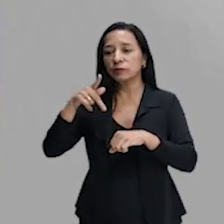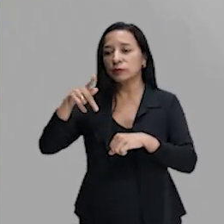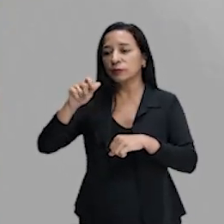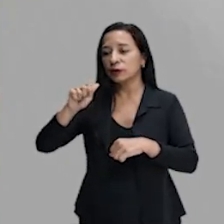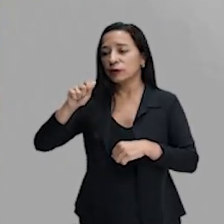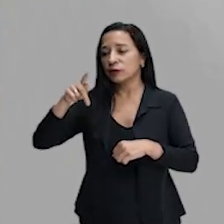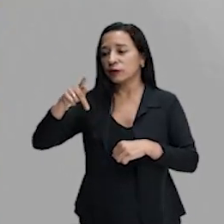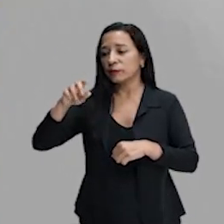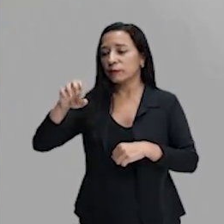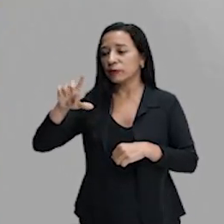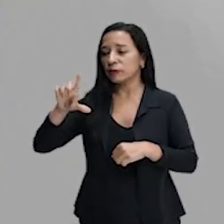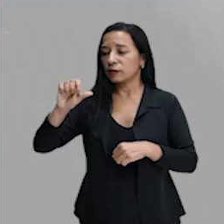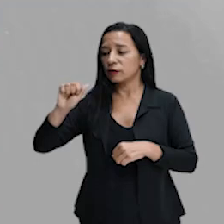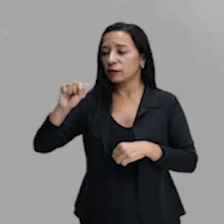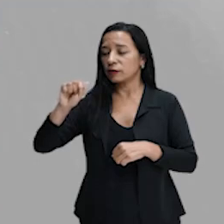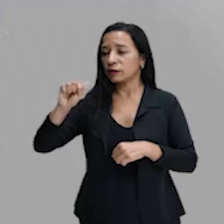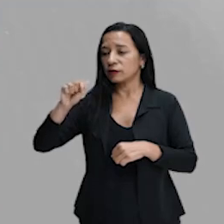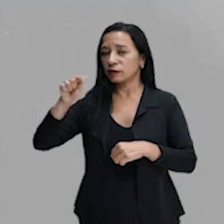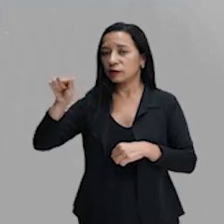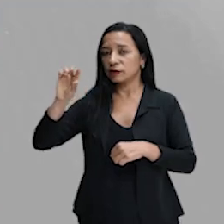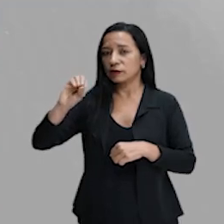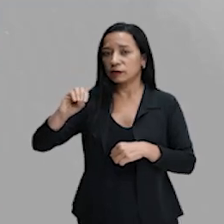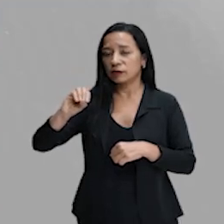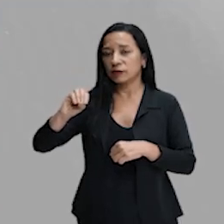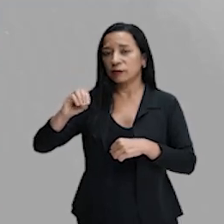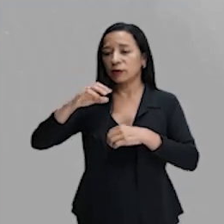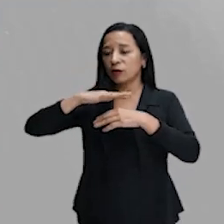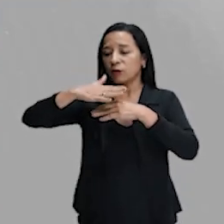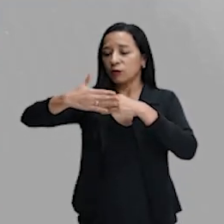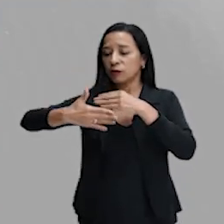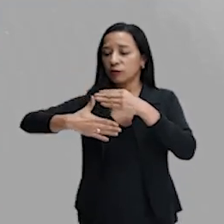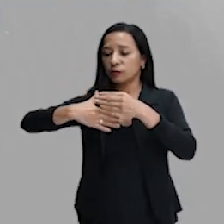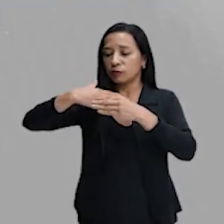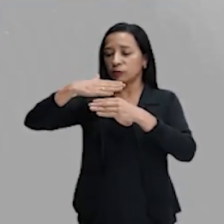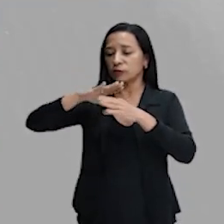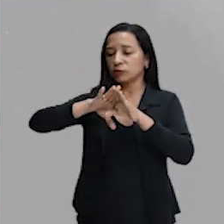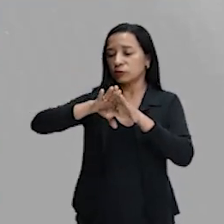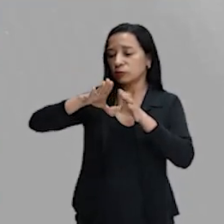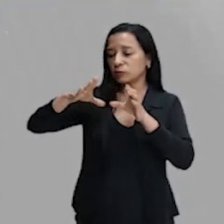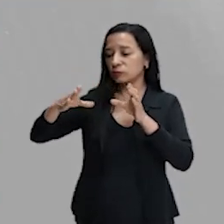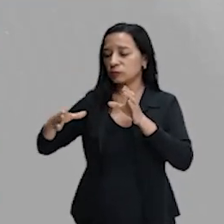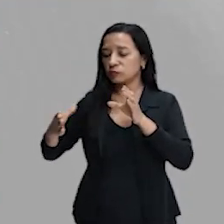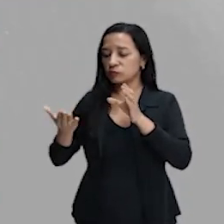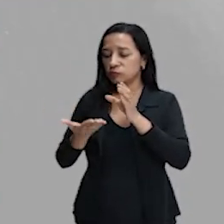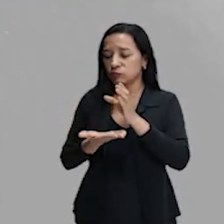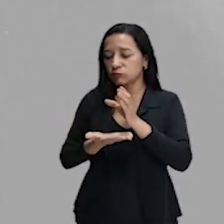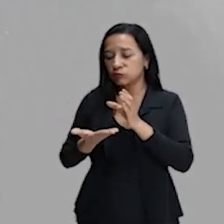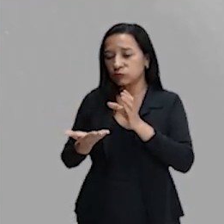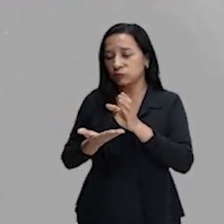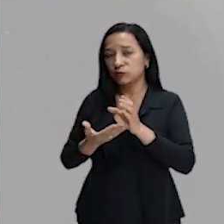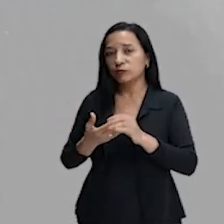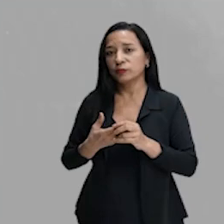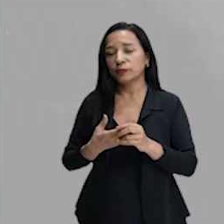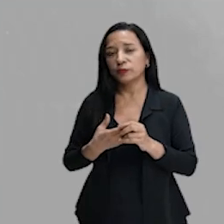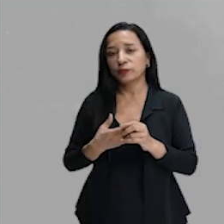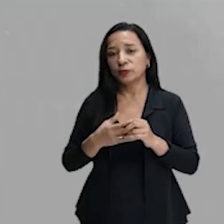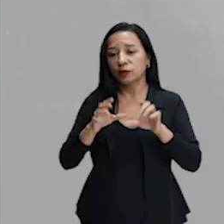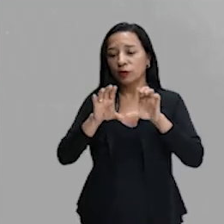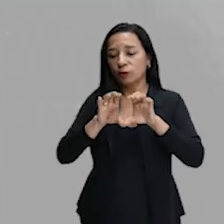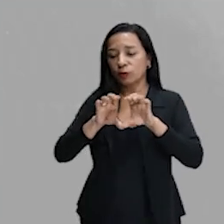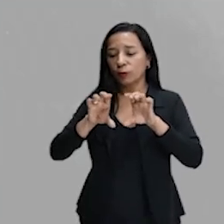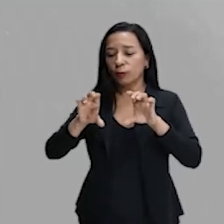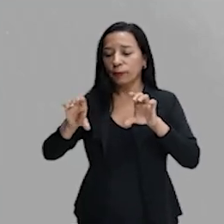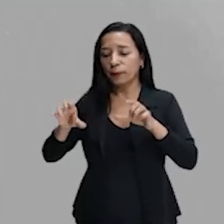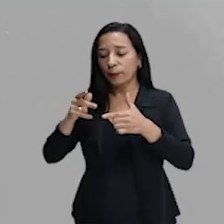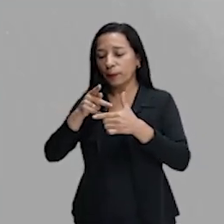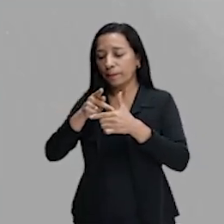precisar para revertir essa peça aqui seav que é uma peça que é um prisma